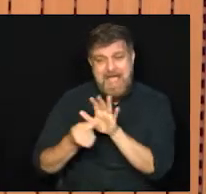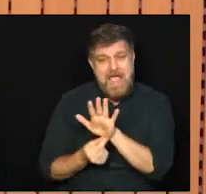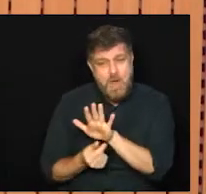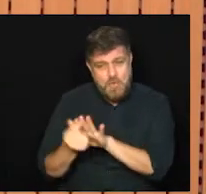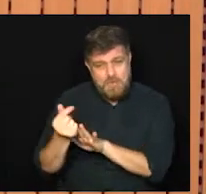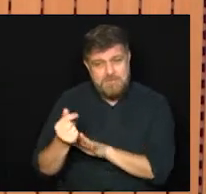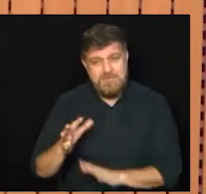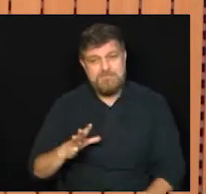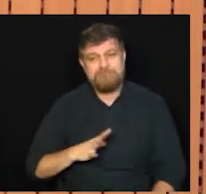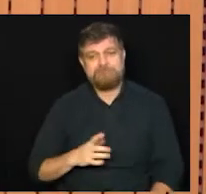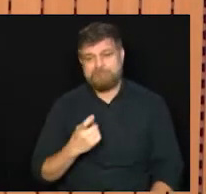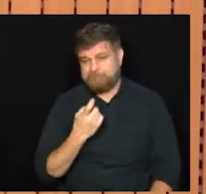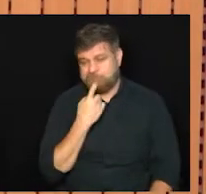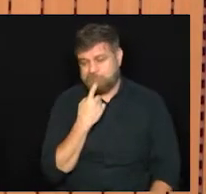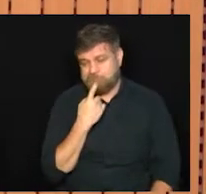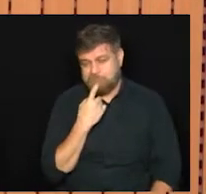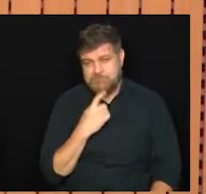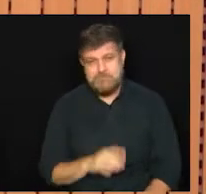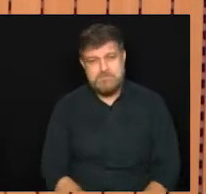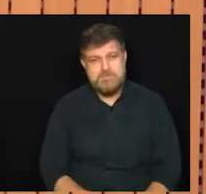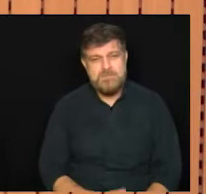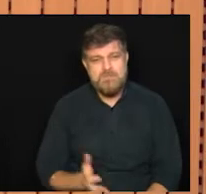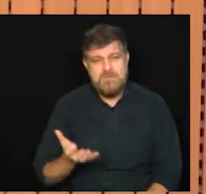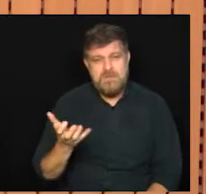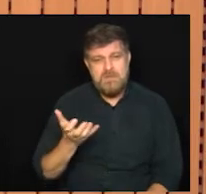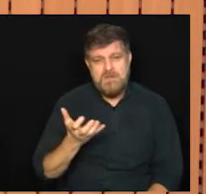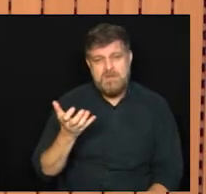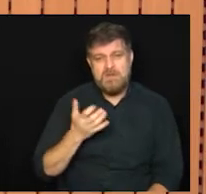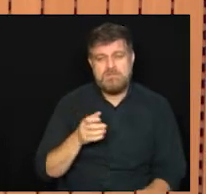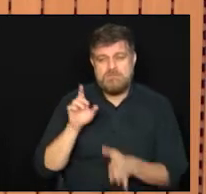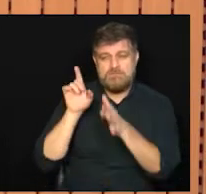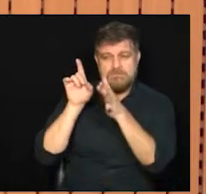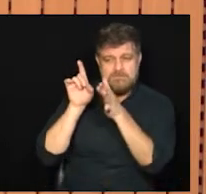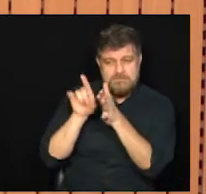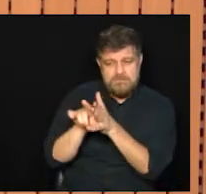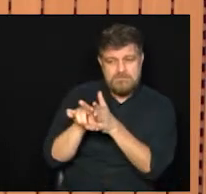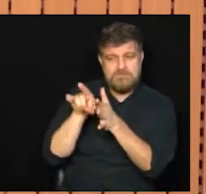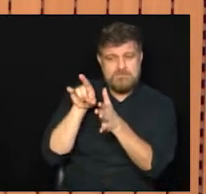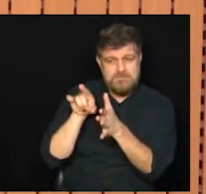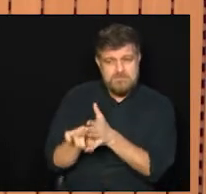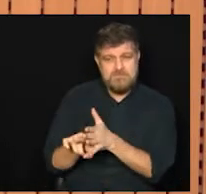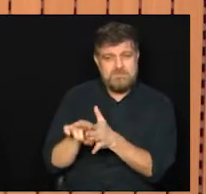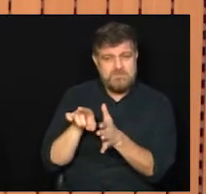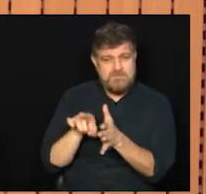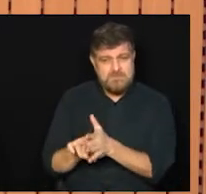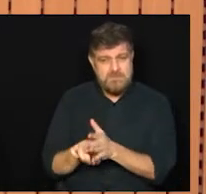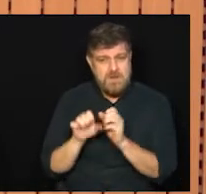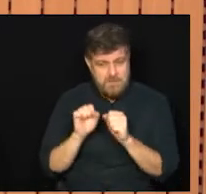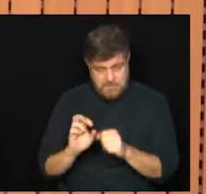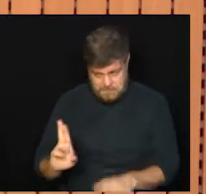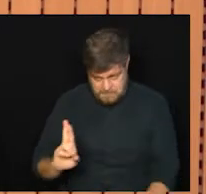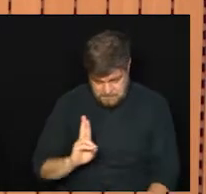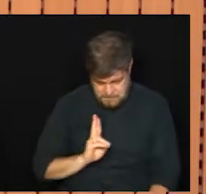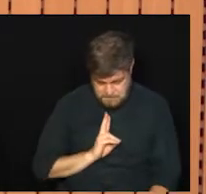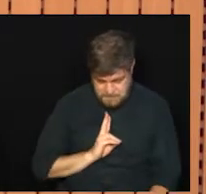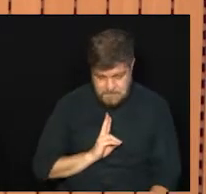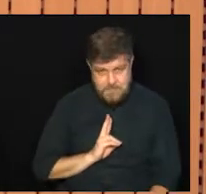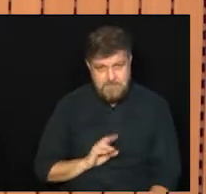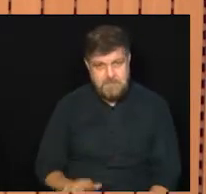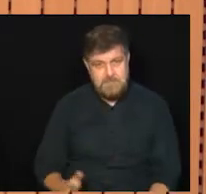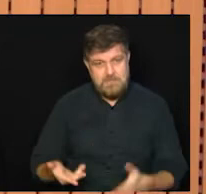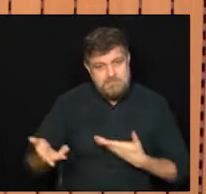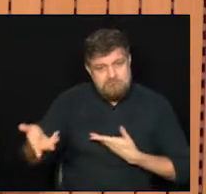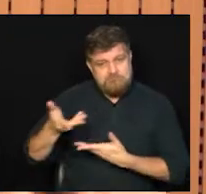município. E aí eu queria começar a fazer algumas perguntas pontuais. Eu vou fazer, vocês respondem, só para tentar dar